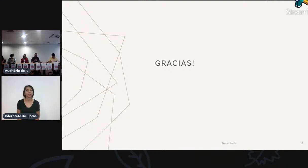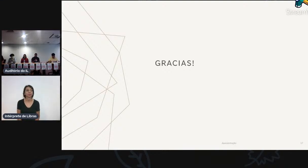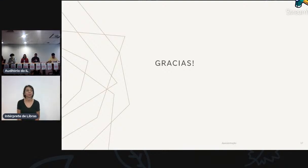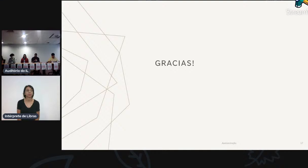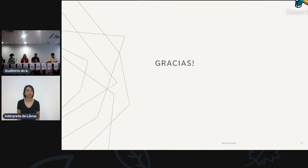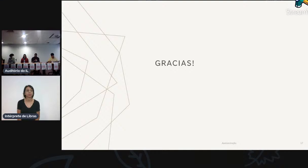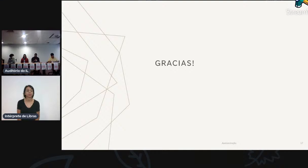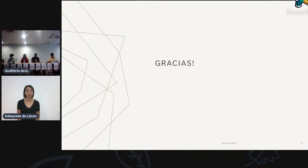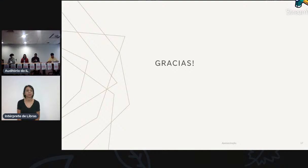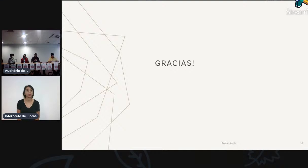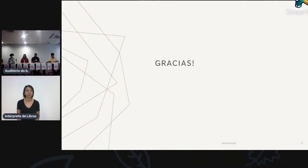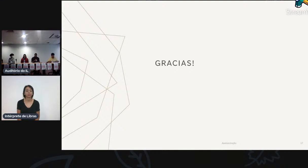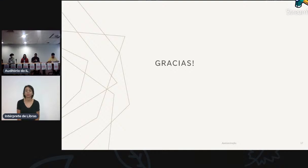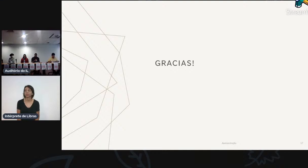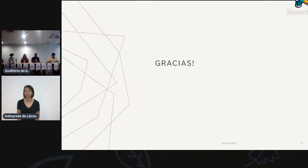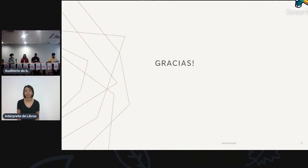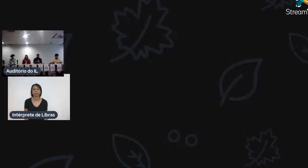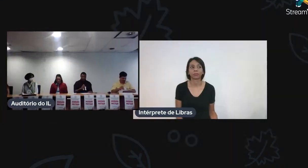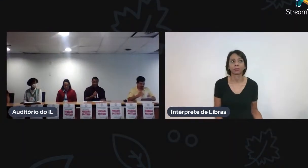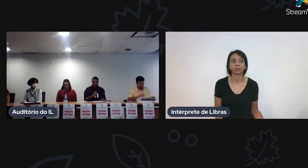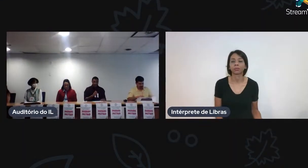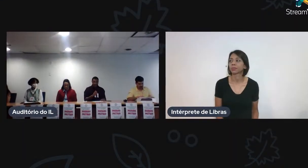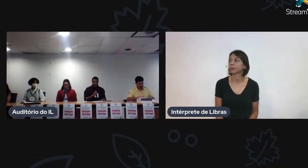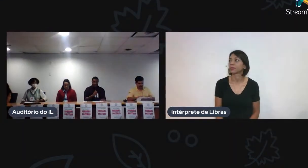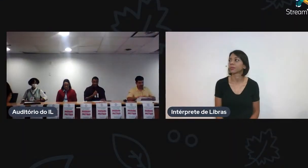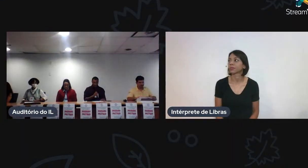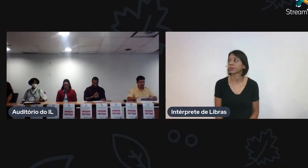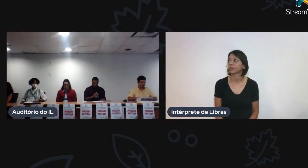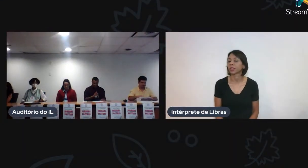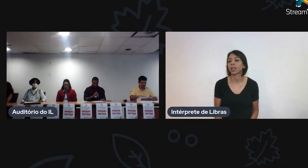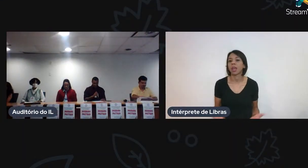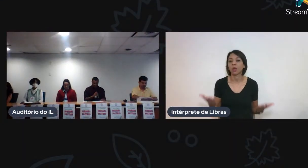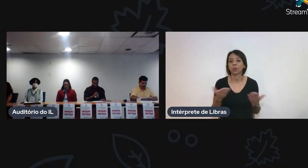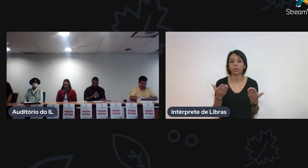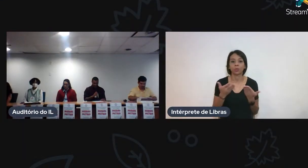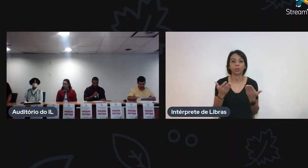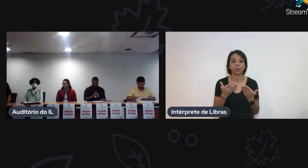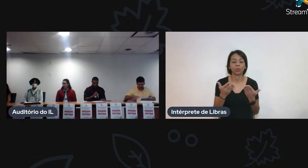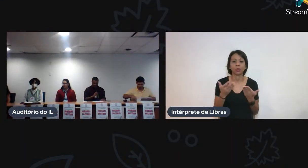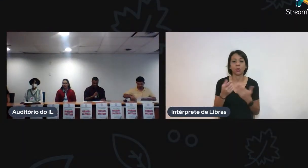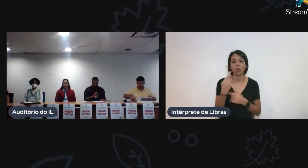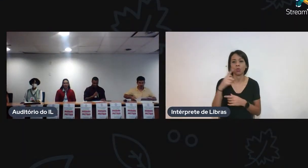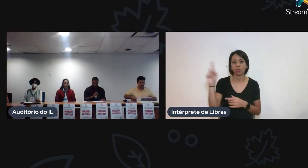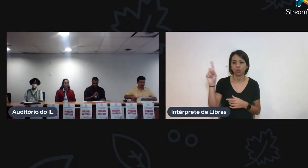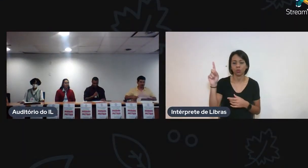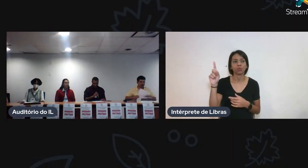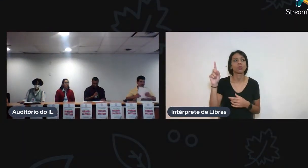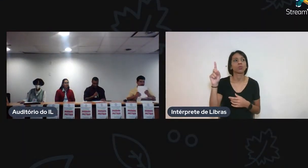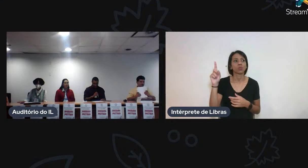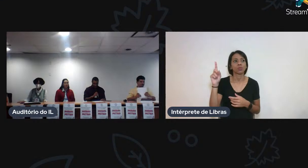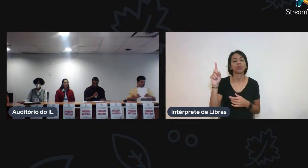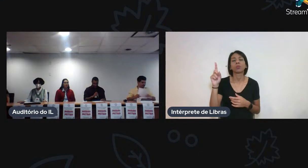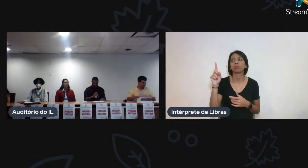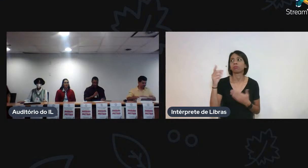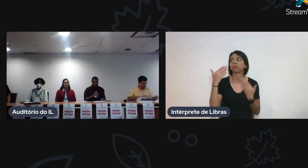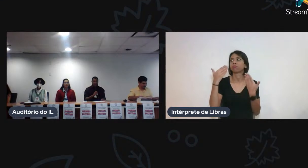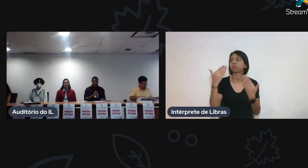Obrigado todos pela sua apresentação e agora passamos a última apresentação desta mesa